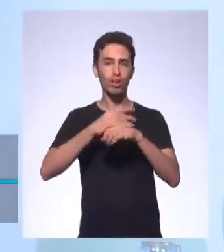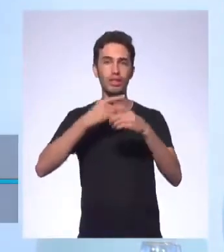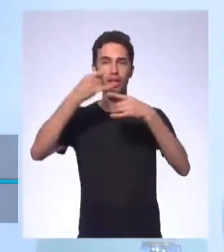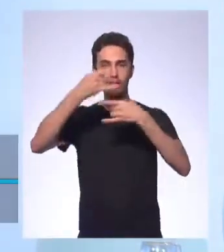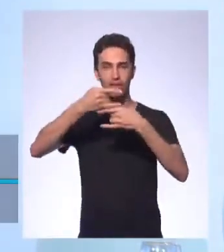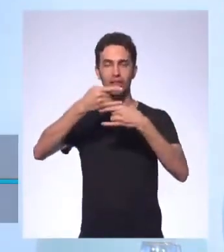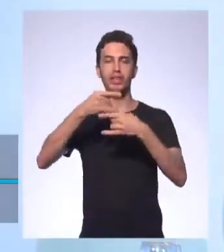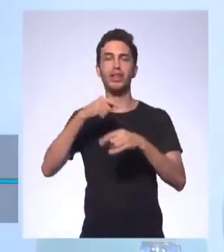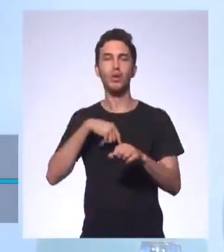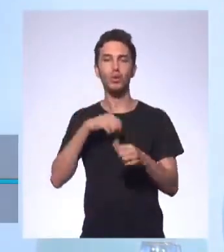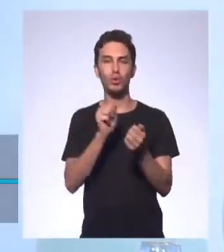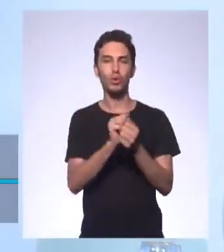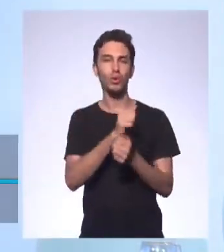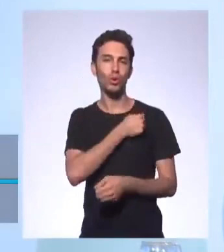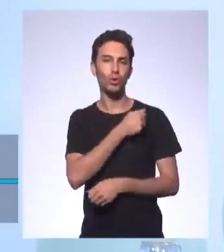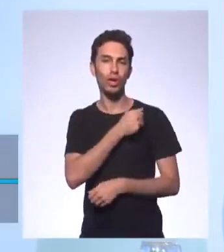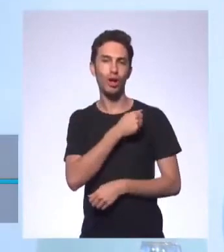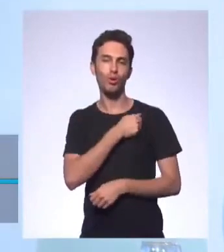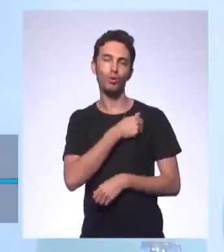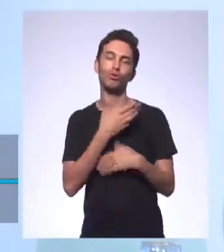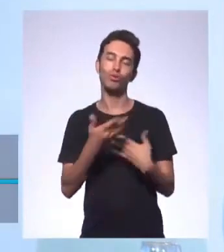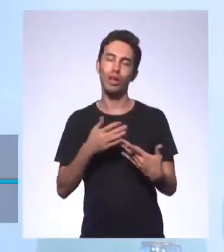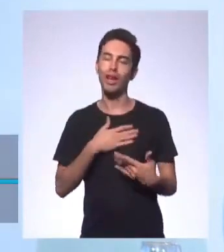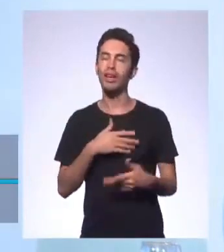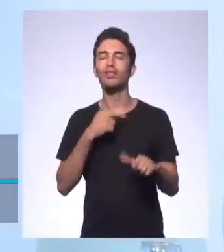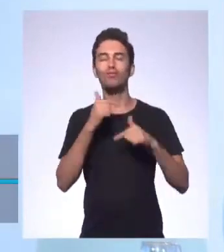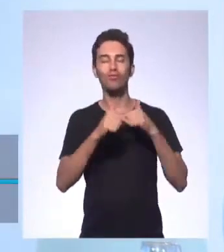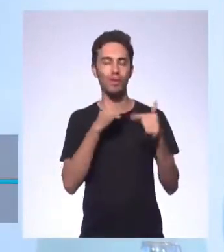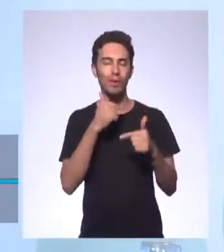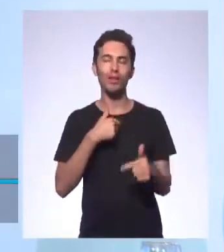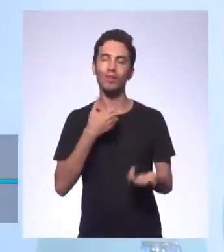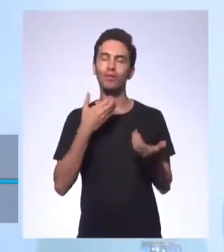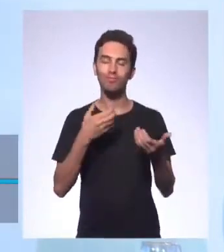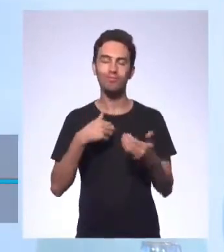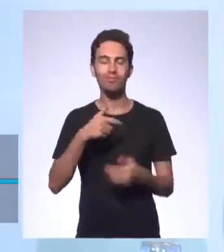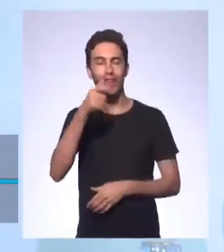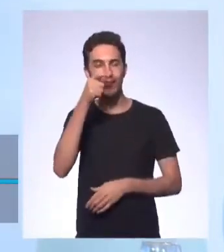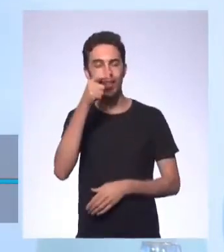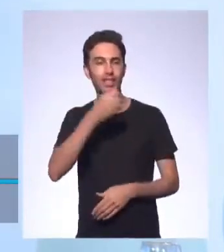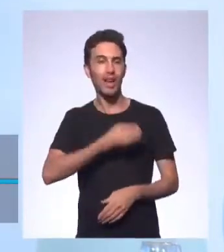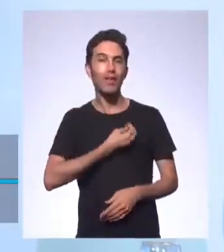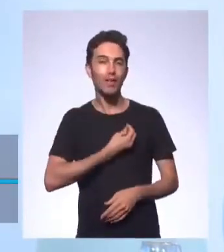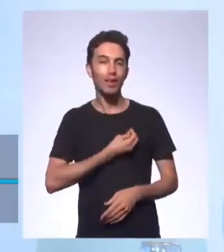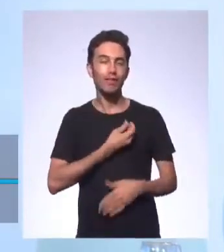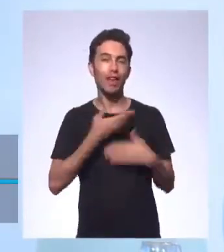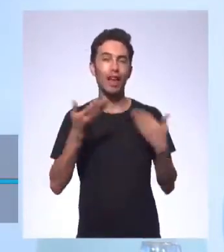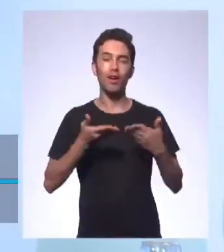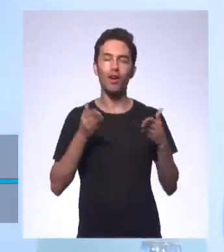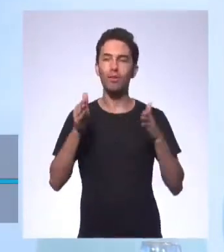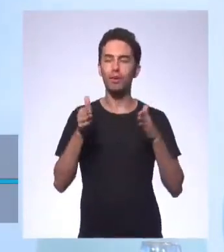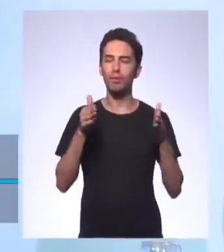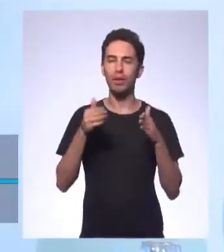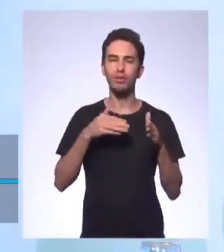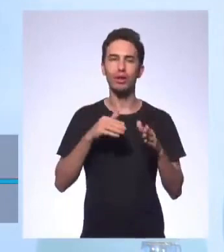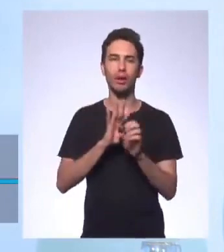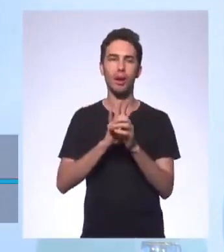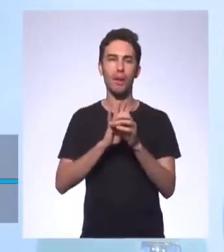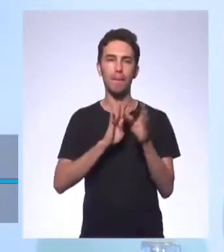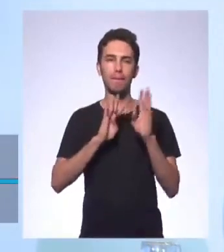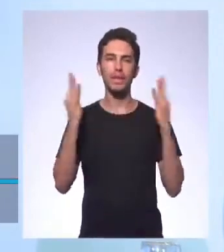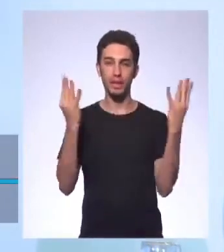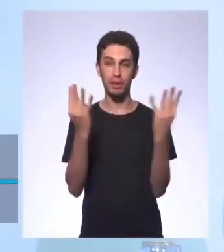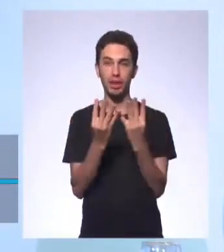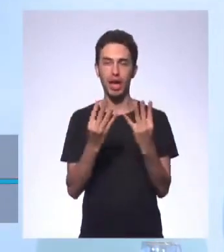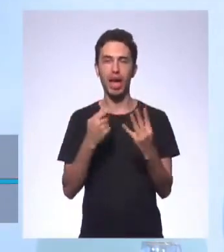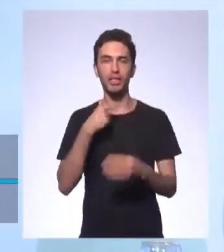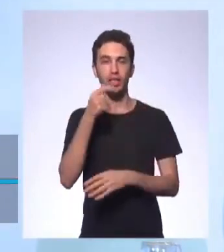olha, esse aqui seria um trabalho que eu gostaria de ver ao vivo, né, de alguma forma. Como a gente está em momento de pandemia, a gente pode ver através de os